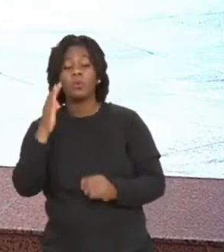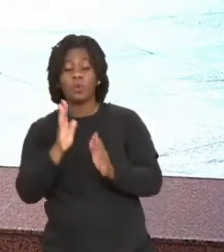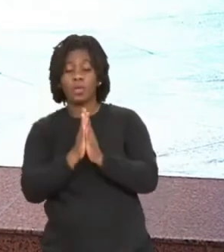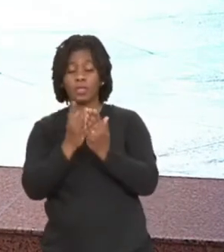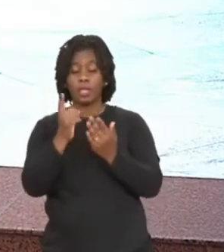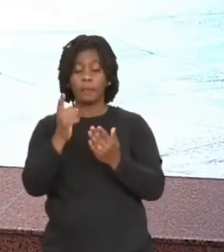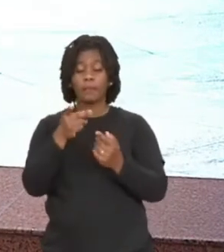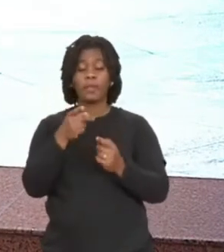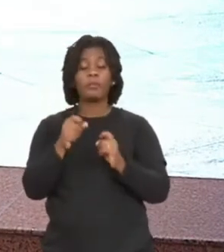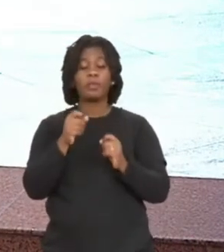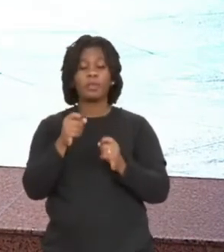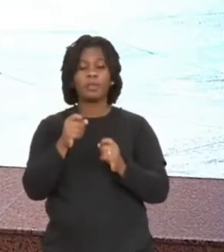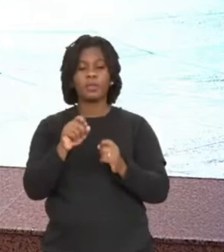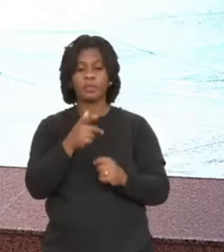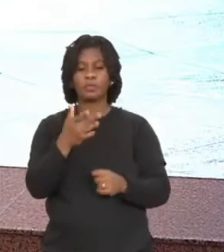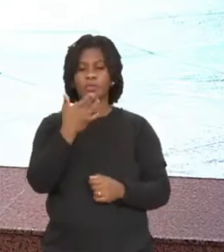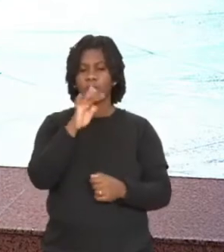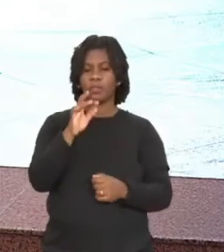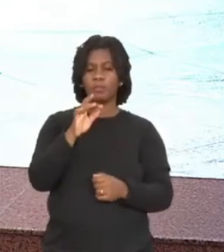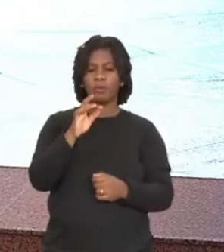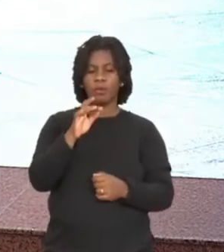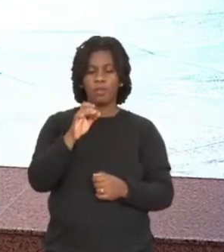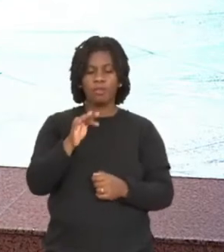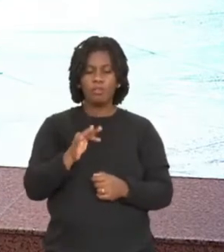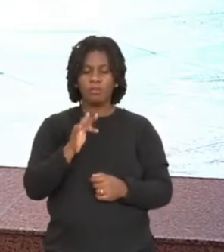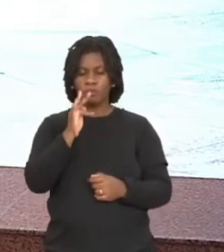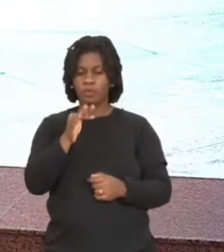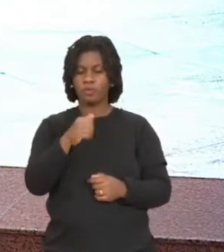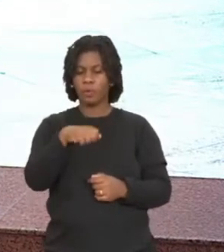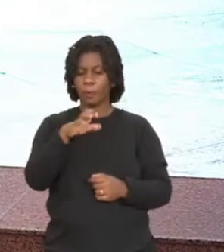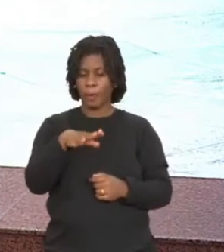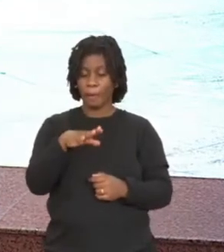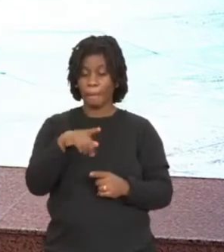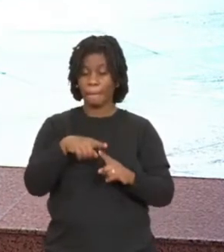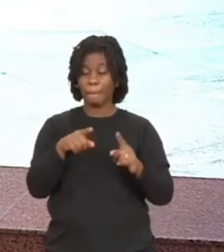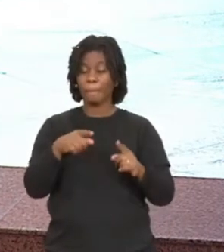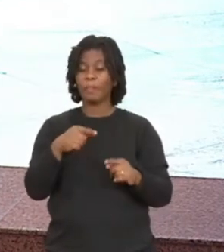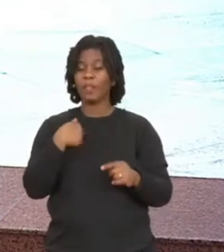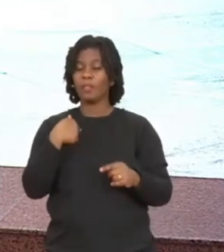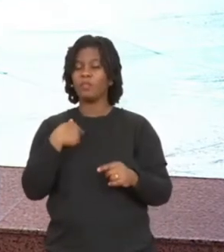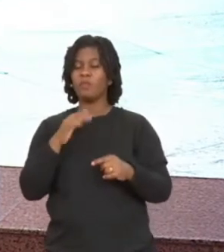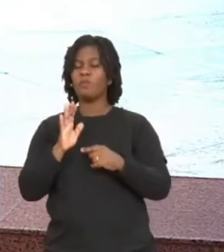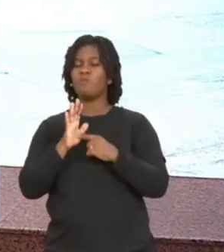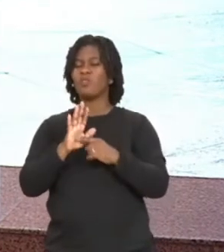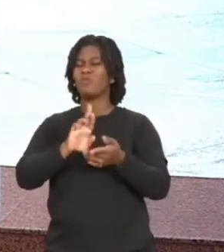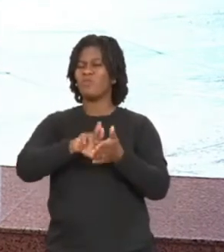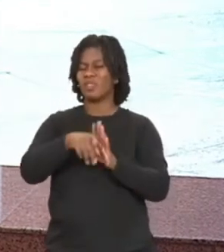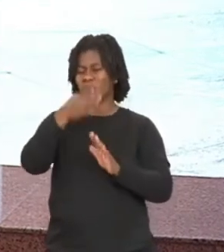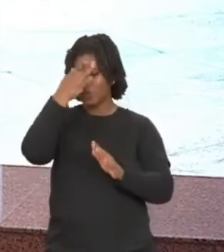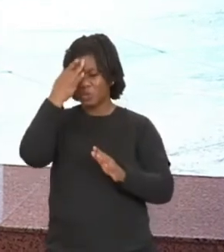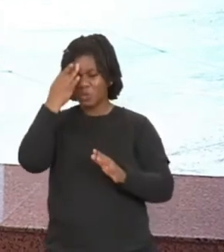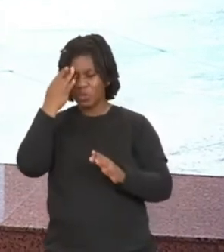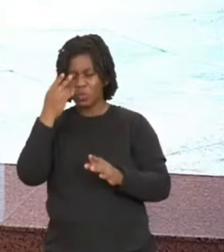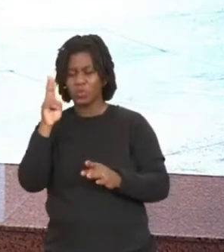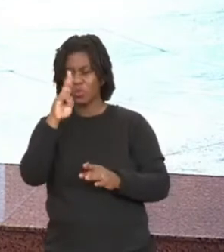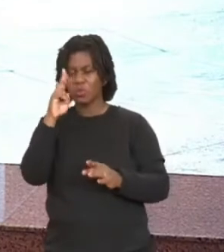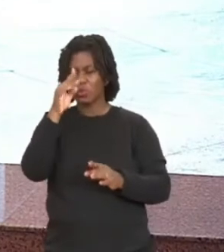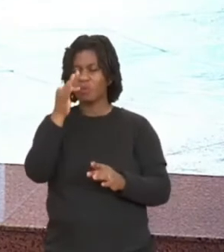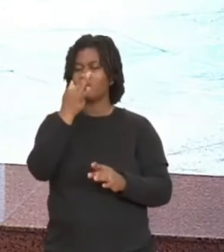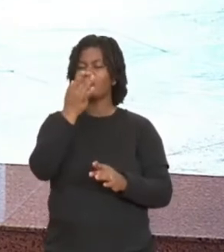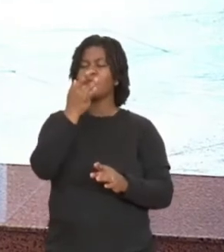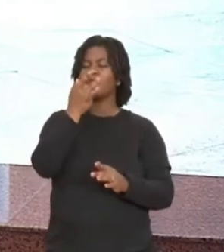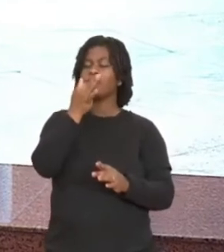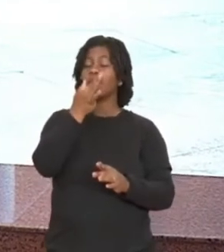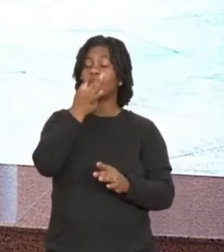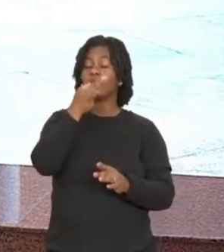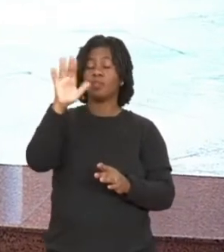eu mostro vários que agiu com temor e se deram bem. O temor agrada a Deus, o temor